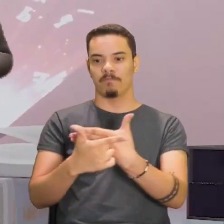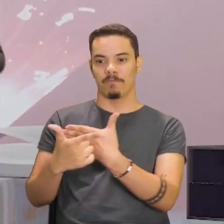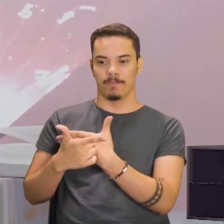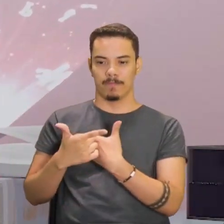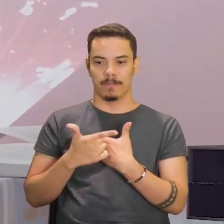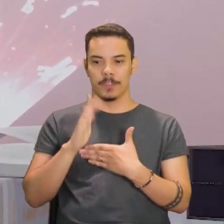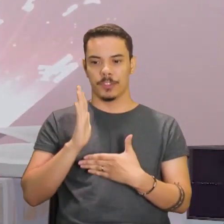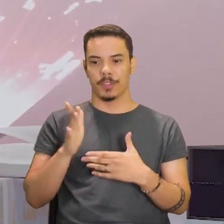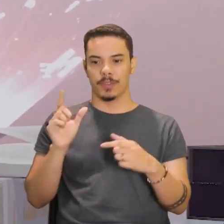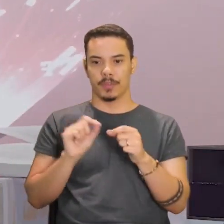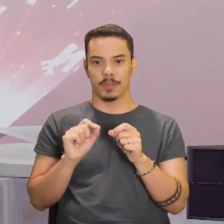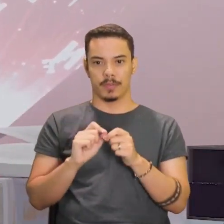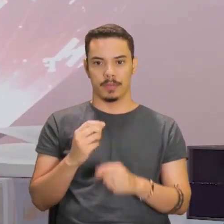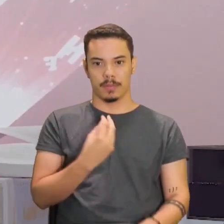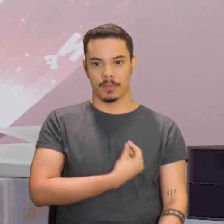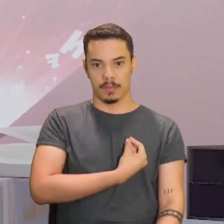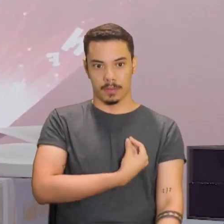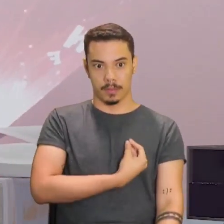fizeram enquanto estava